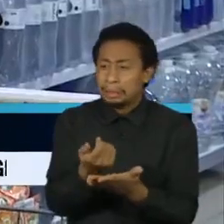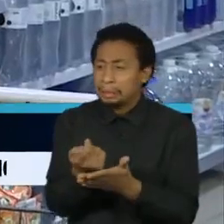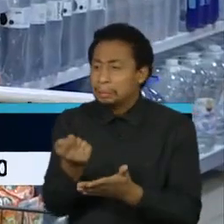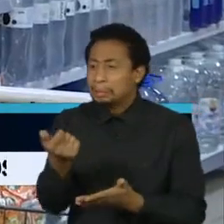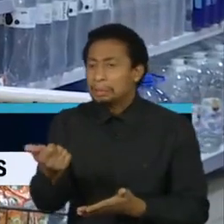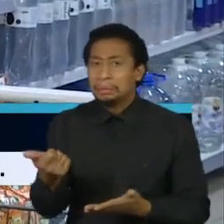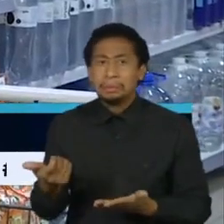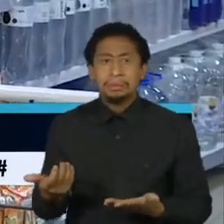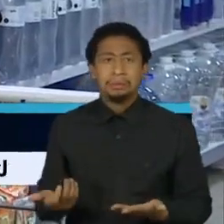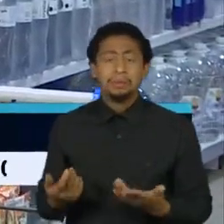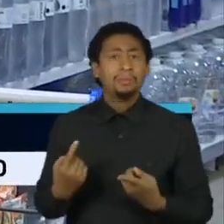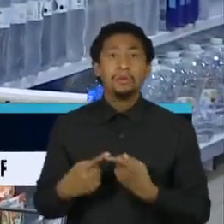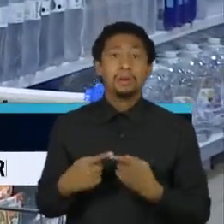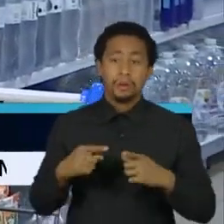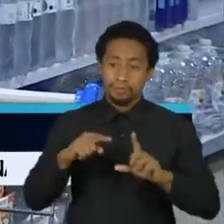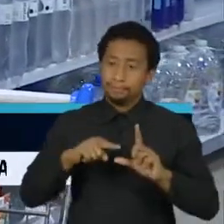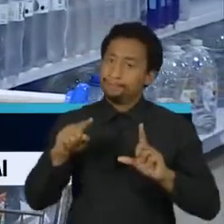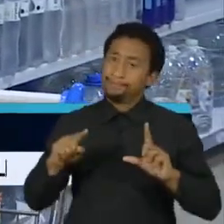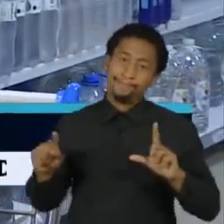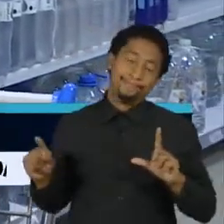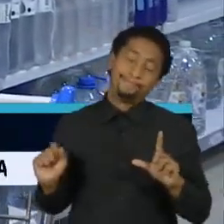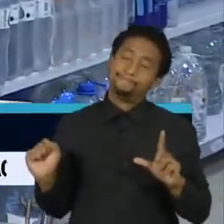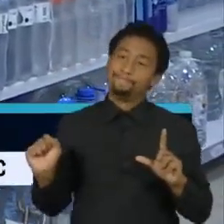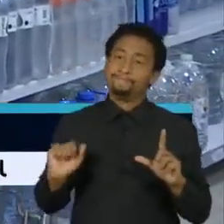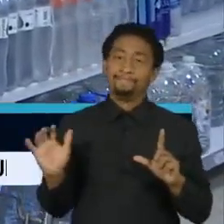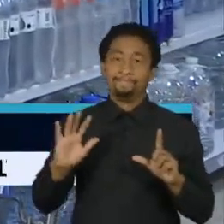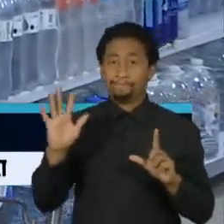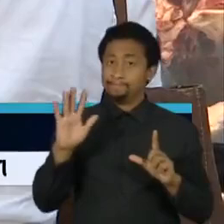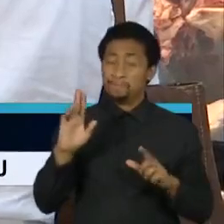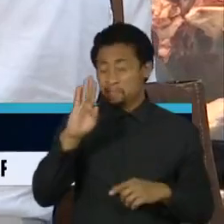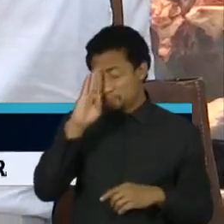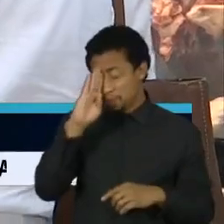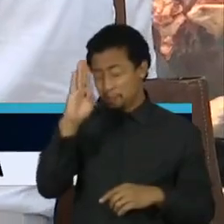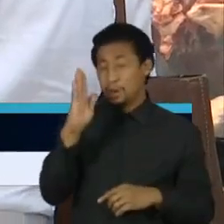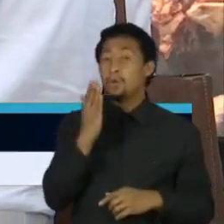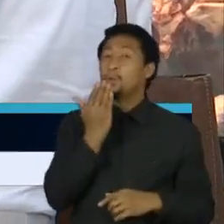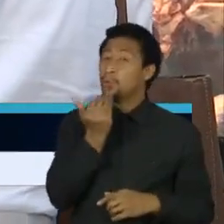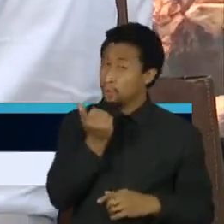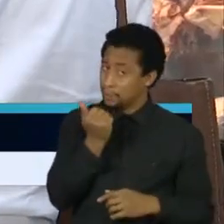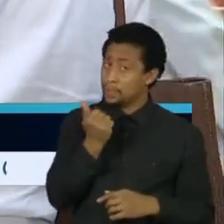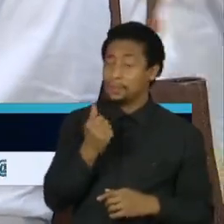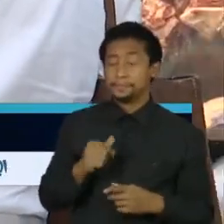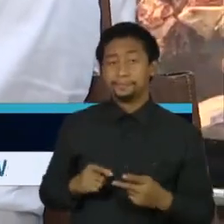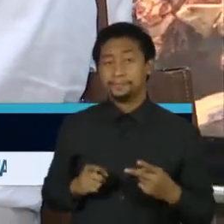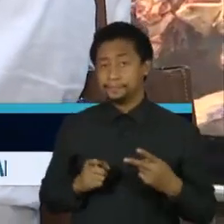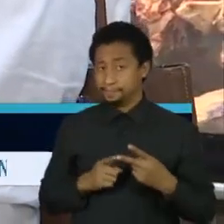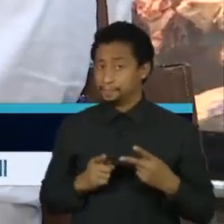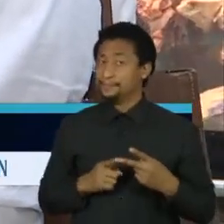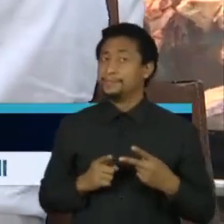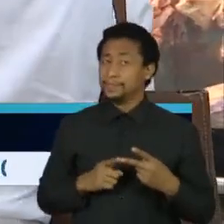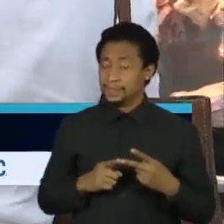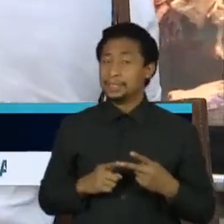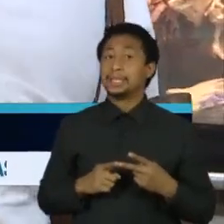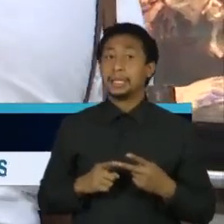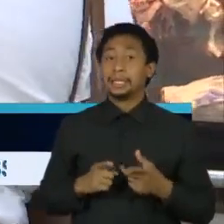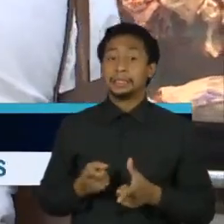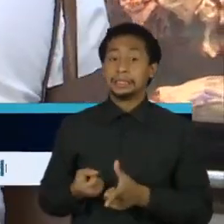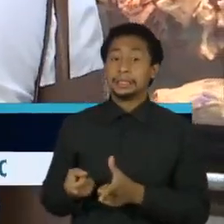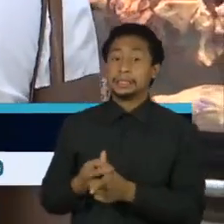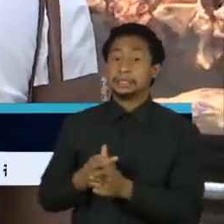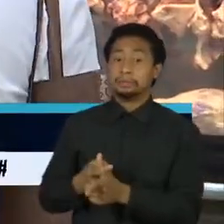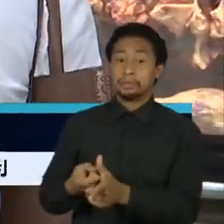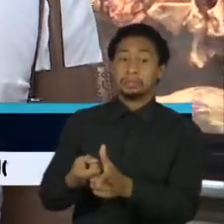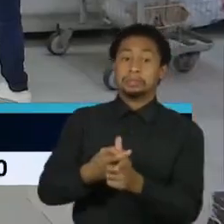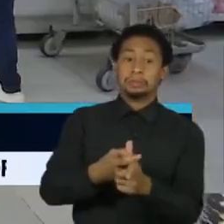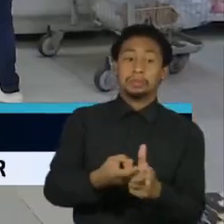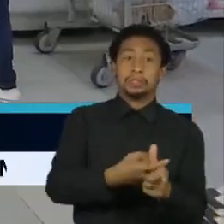menos, primeiro, porque a inflação está alta, né? E principalmente a inflação dos alimentos. Dois, porque há um grau de endividamento elevado